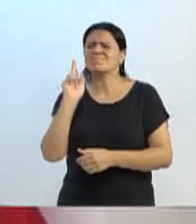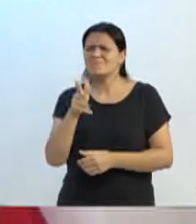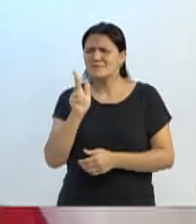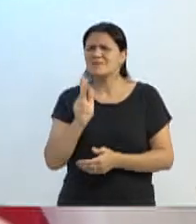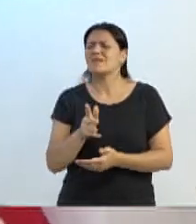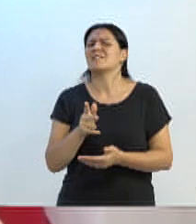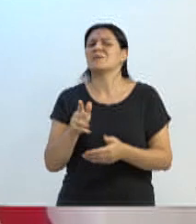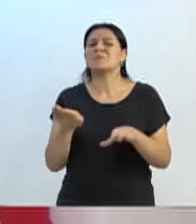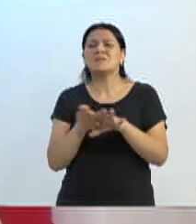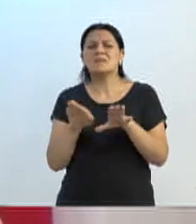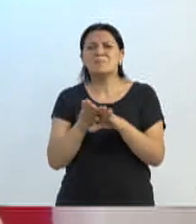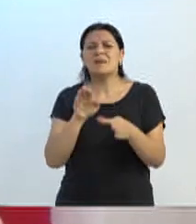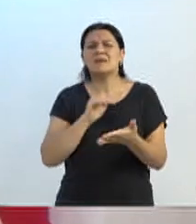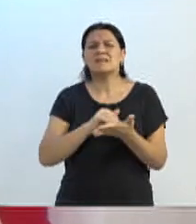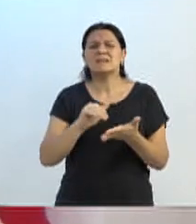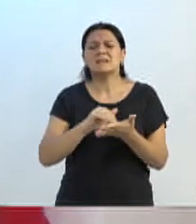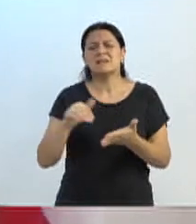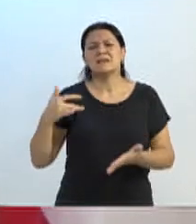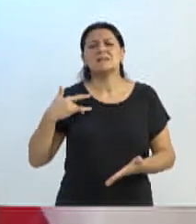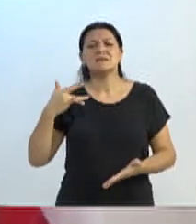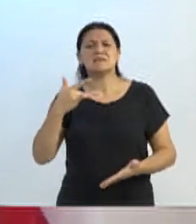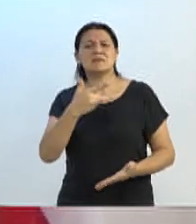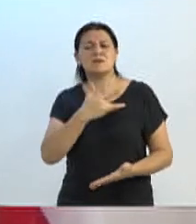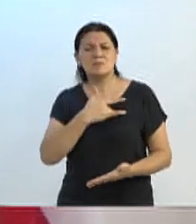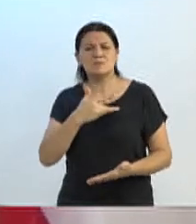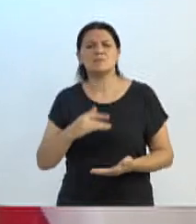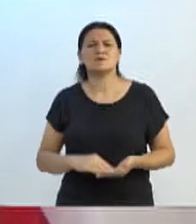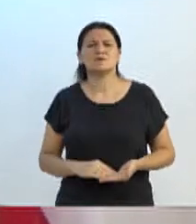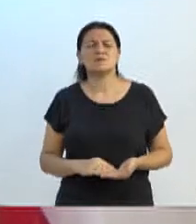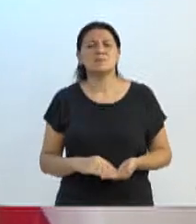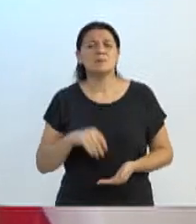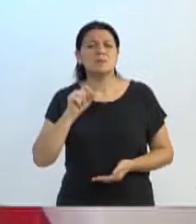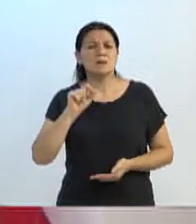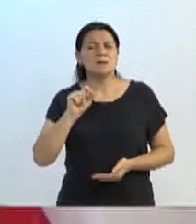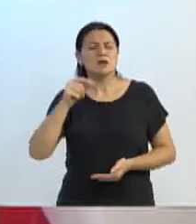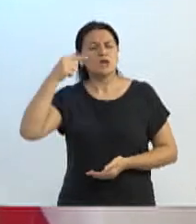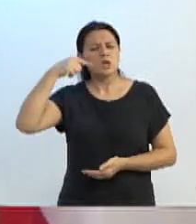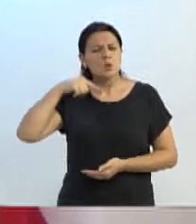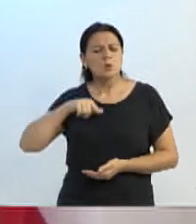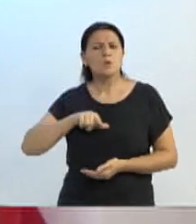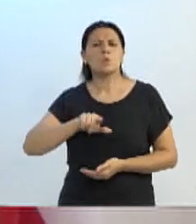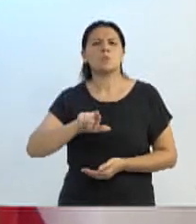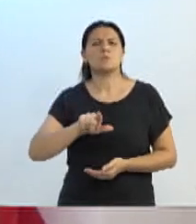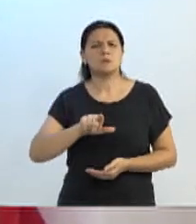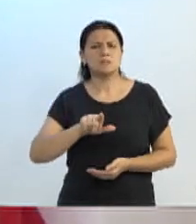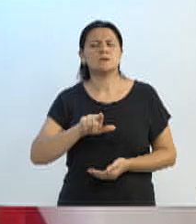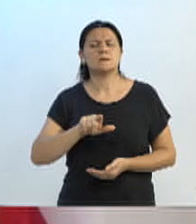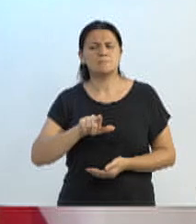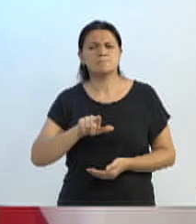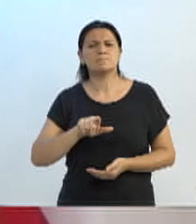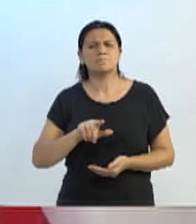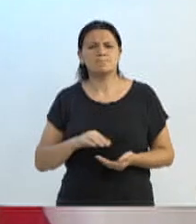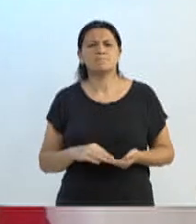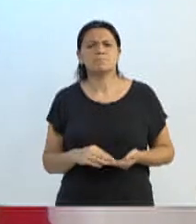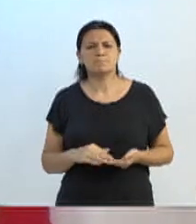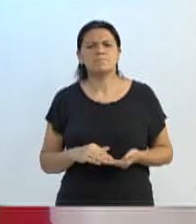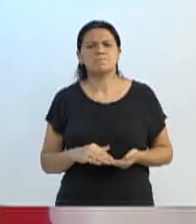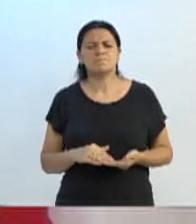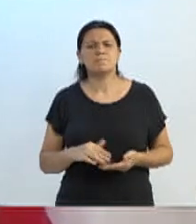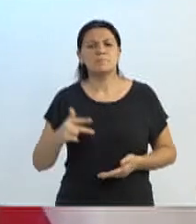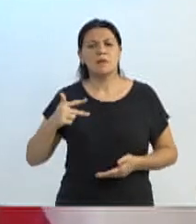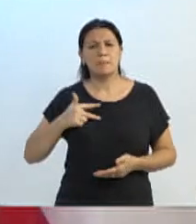secretário de saúde da nossa cidade, para ver a possibilidade de os pacientes